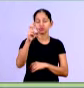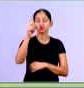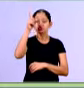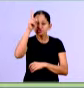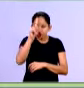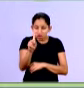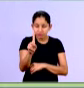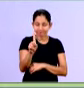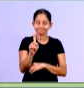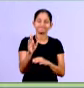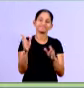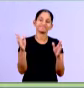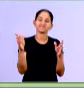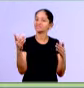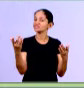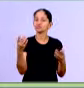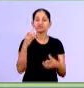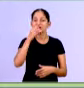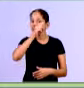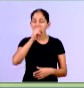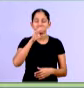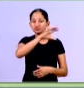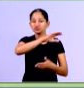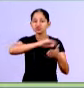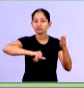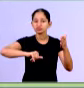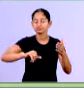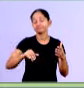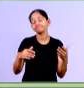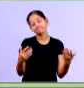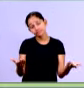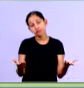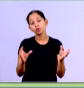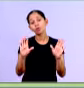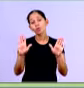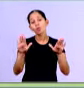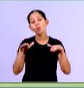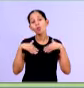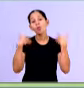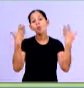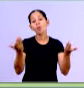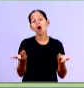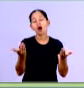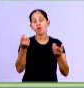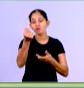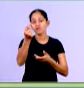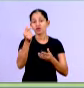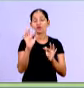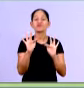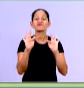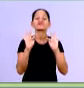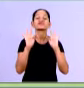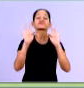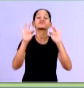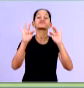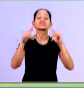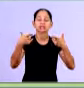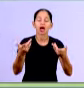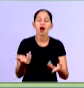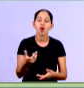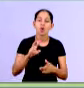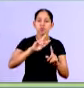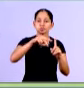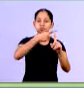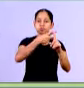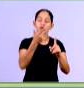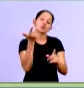dias ficou quebrado aí, 35 dias só. Qual será o valor final que ele vai ter? Qual vai ser o valor